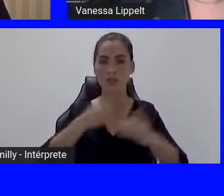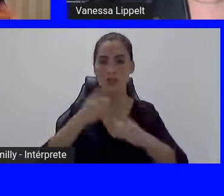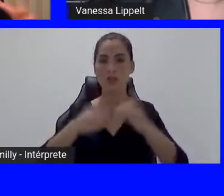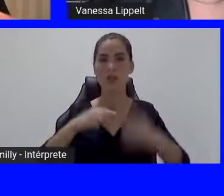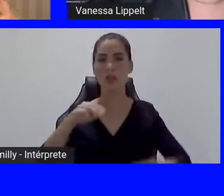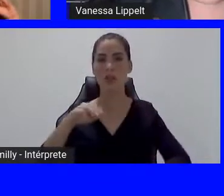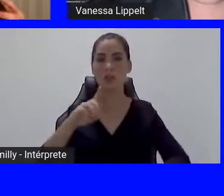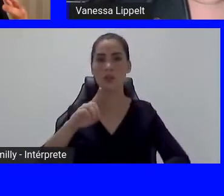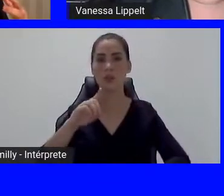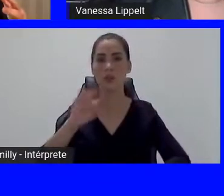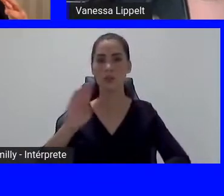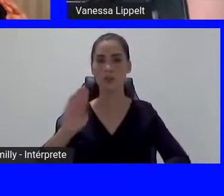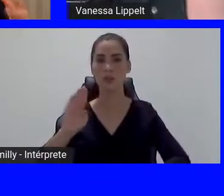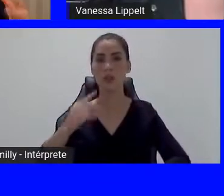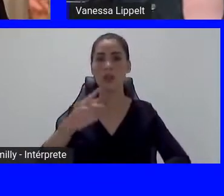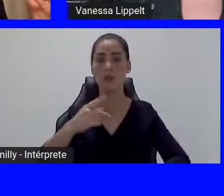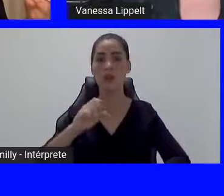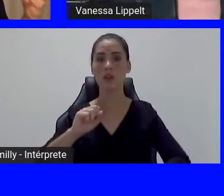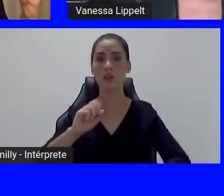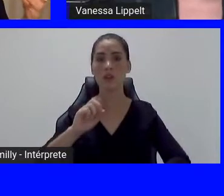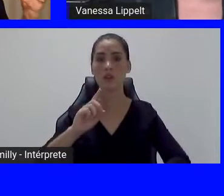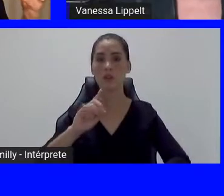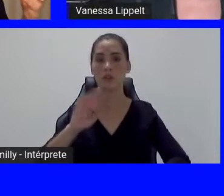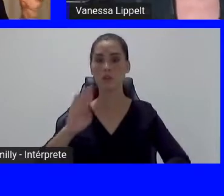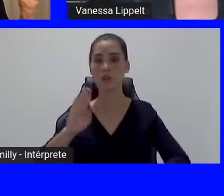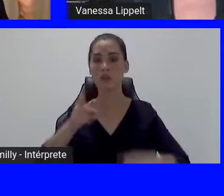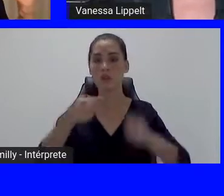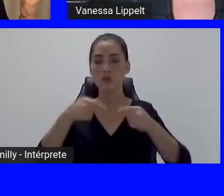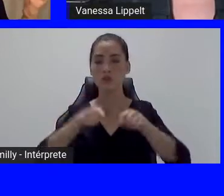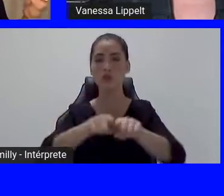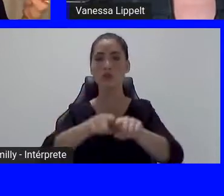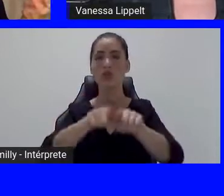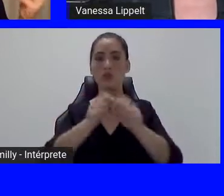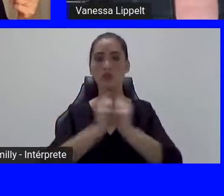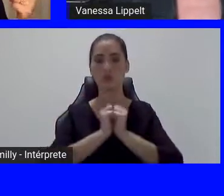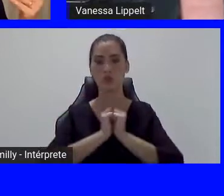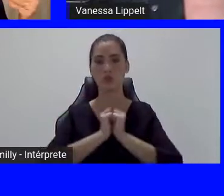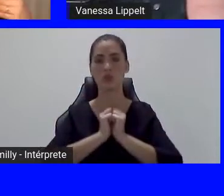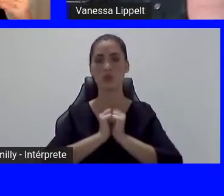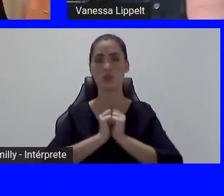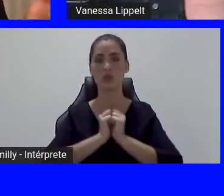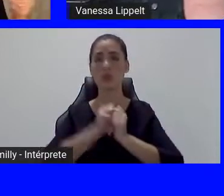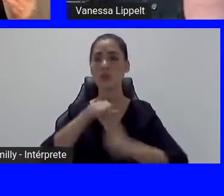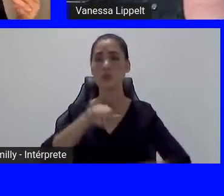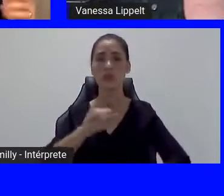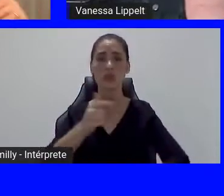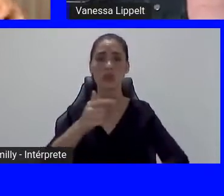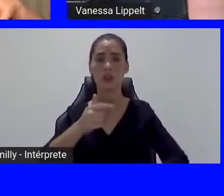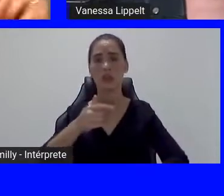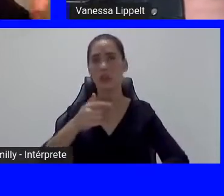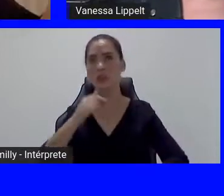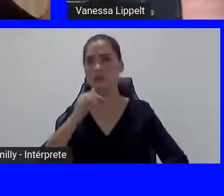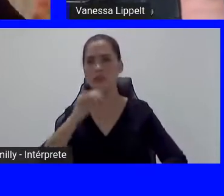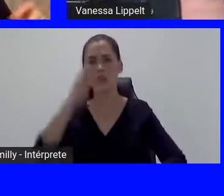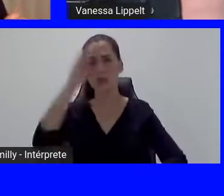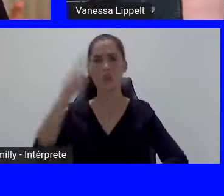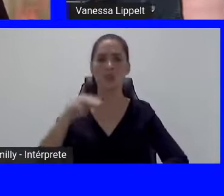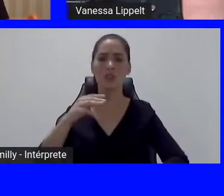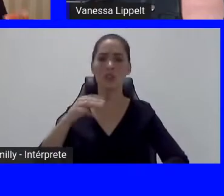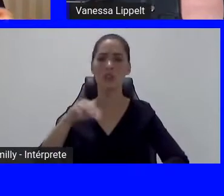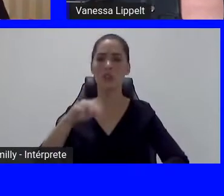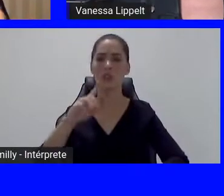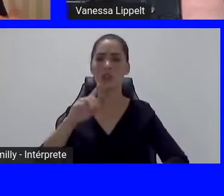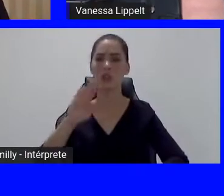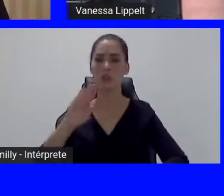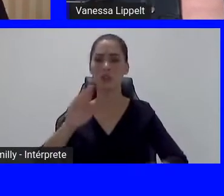Brasil e PSDB caminharem juntos. Se não em forma de federação, que é um pouco mais difícil, principalmente MDB com PSDB, tem problemas